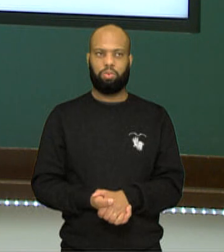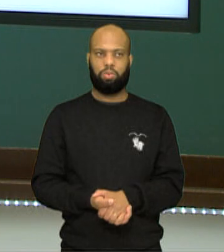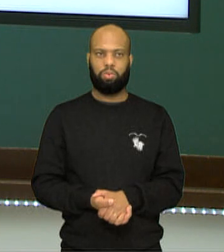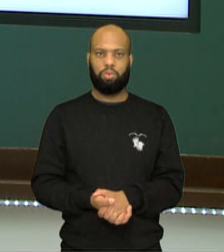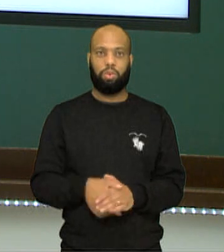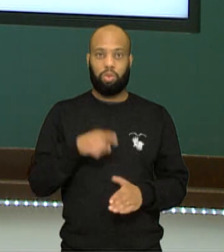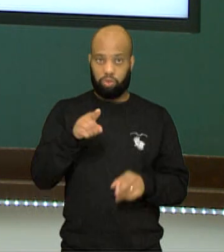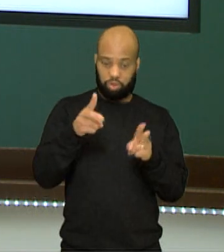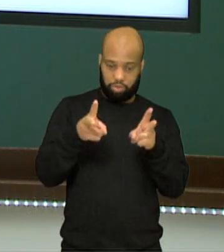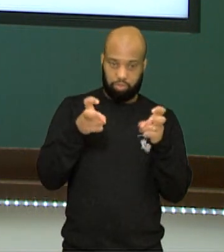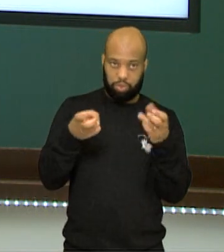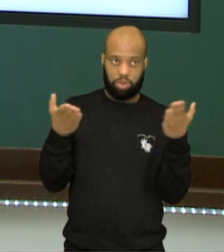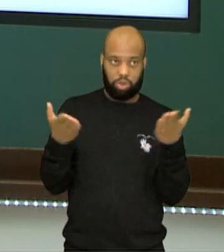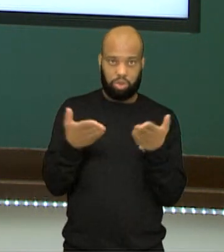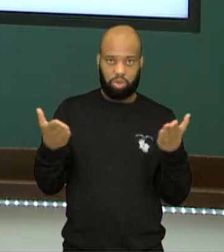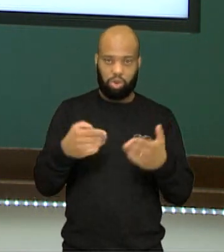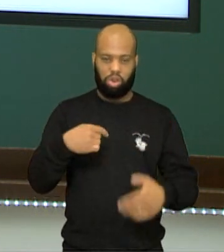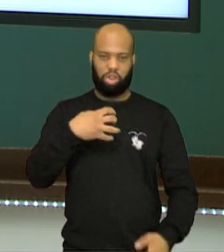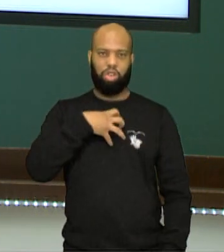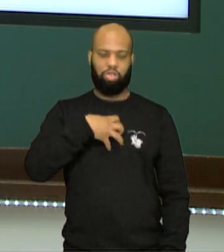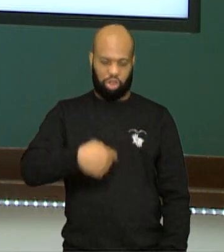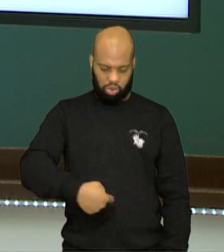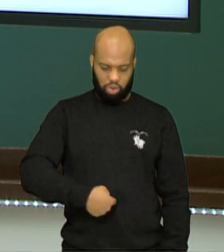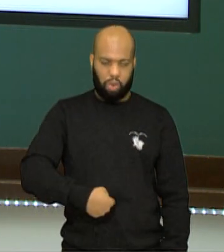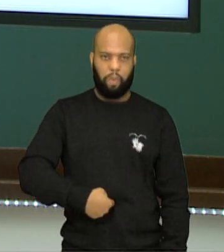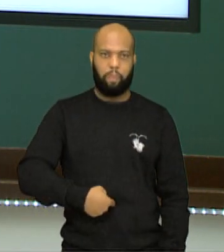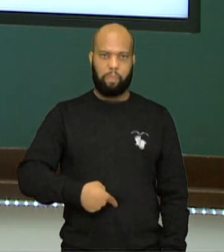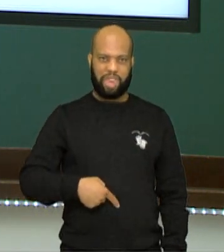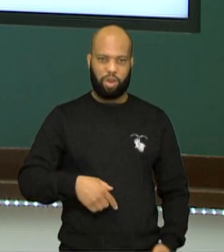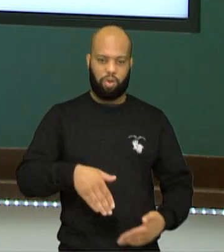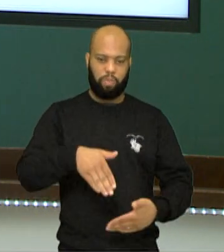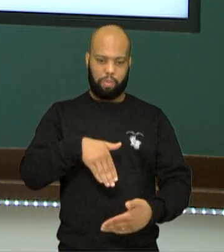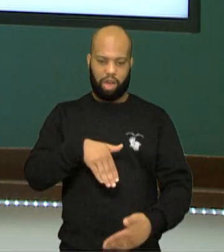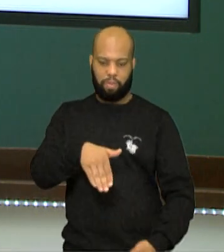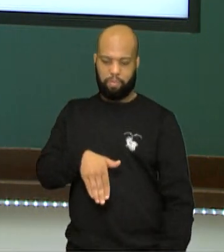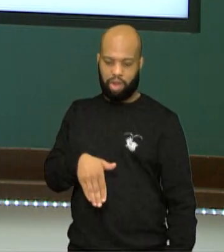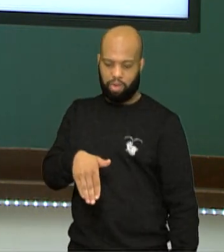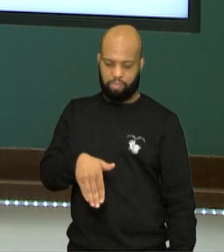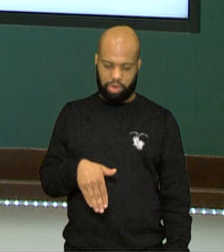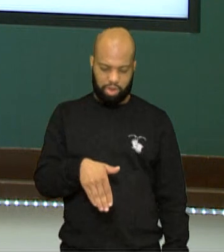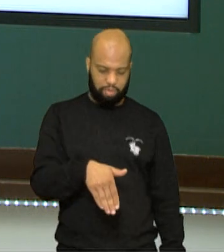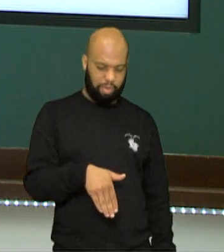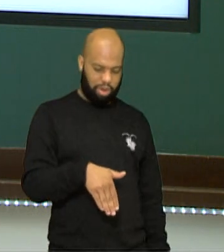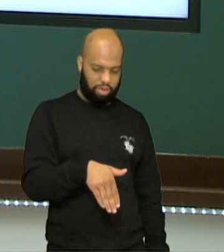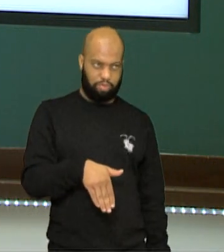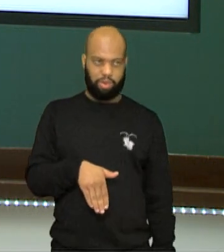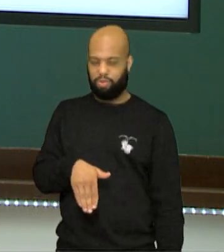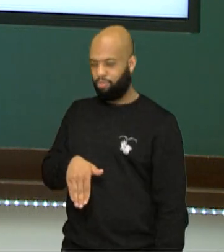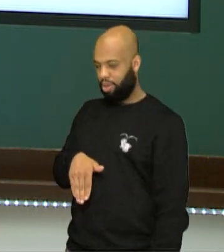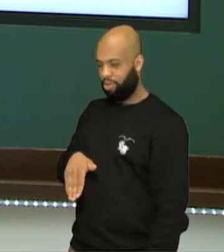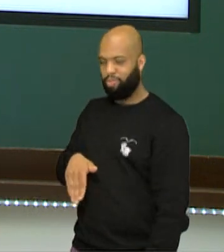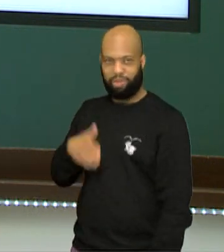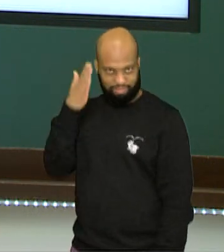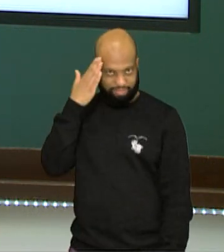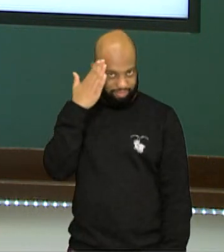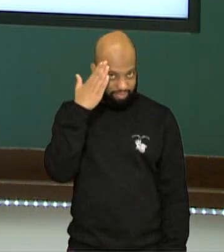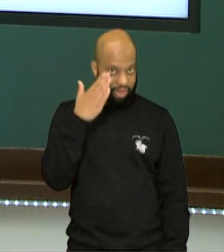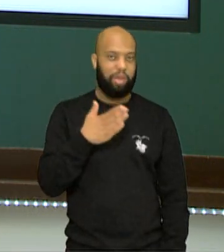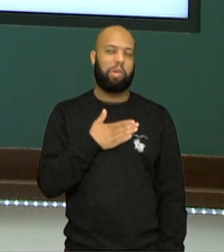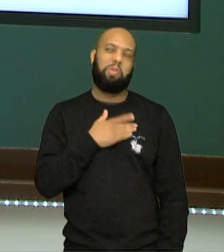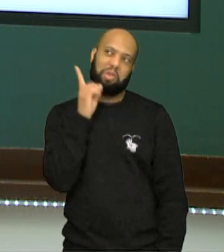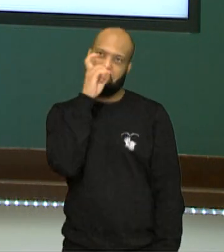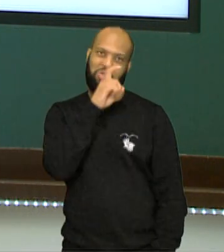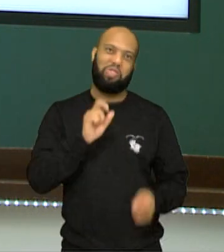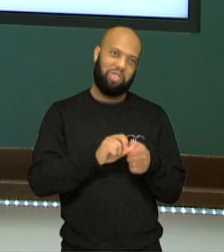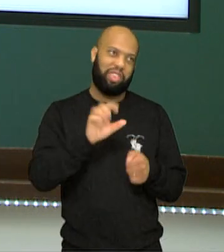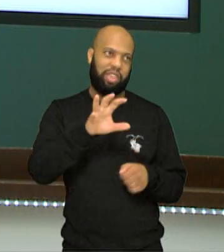Perceberam bem aí a ideia da umbigada que a gente fala, né? O umbigo de frente para o outro. Para mim já é mais difícil fazer isso, né? E